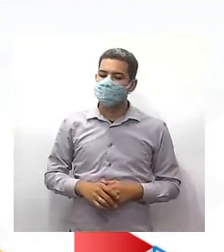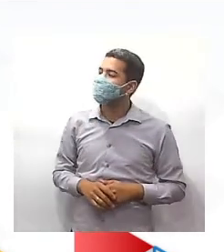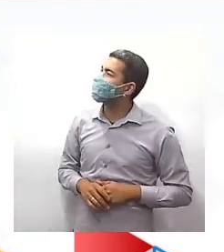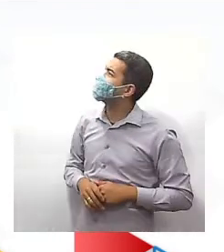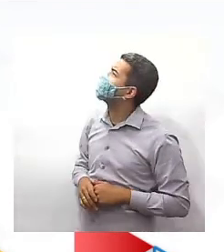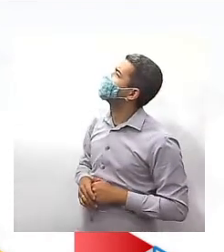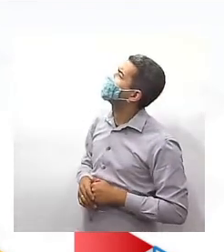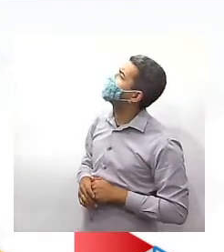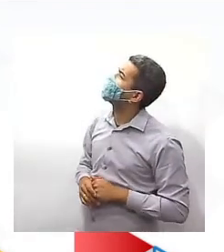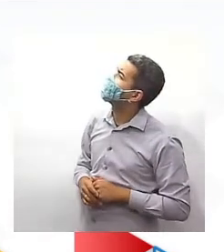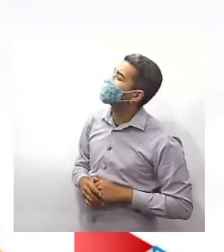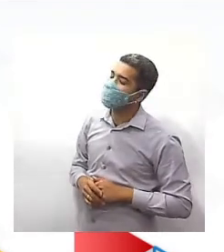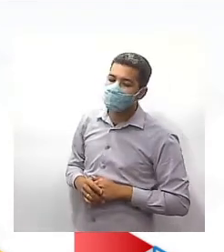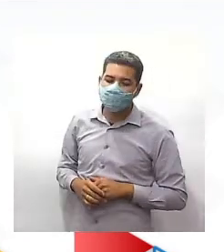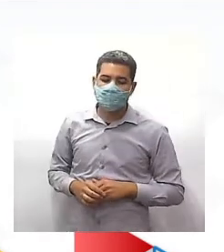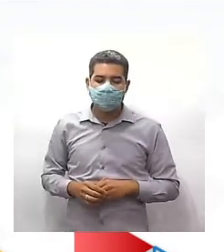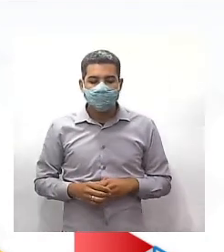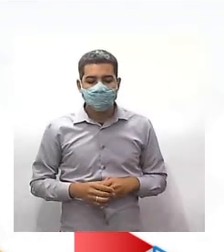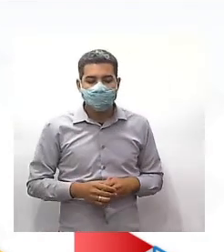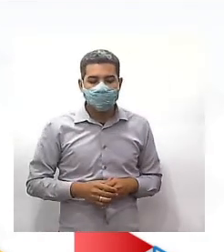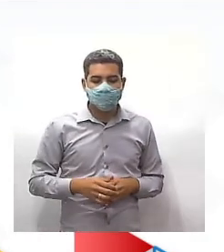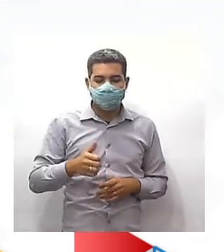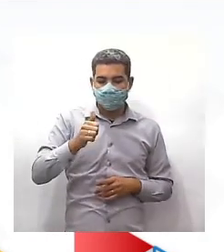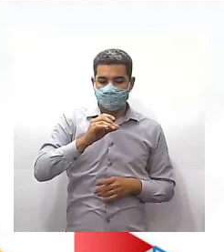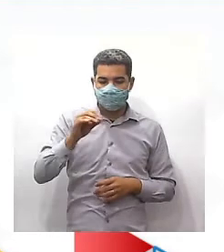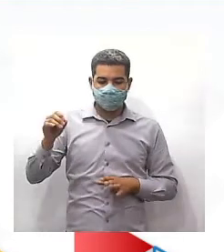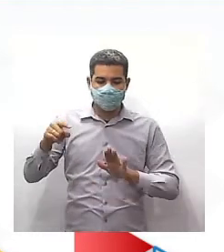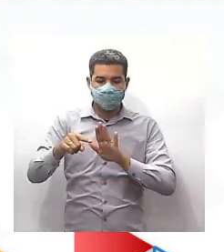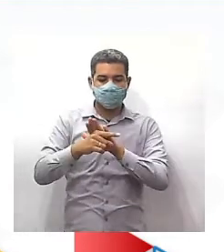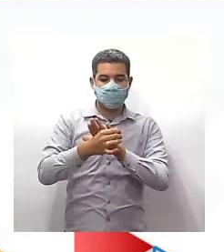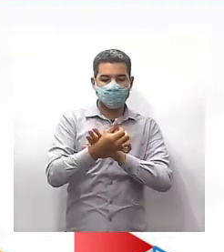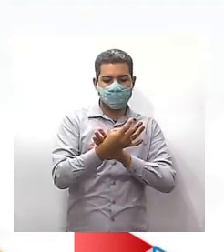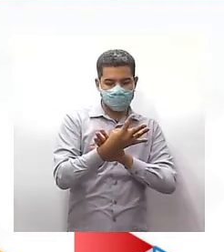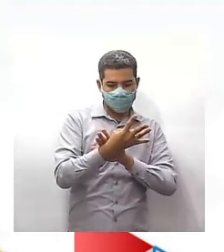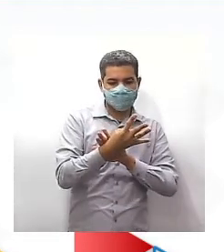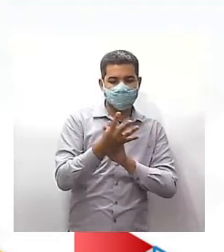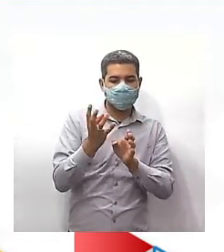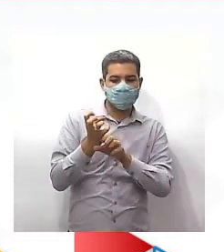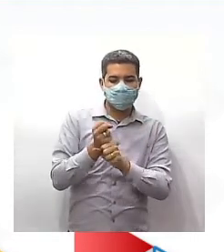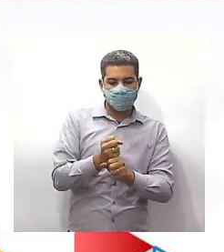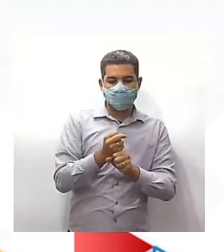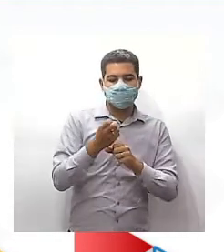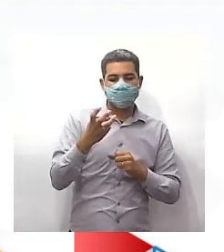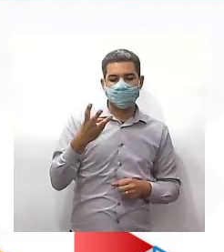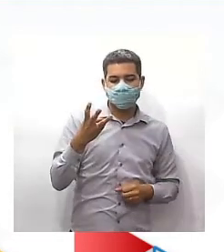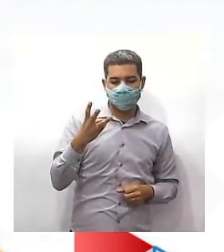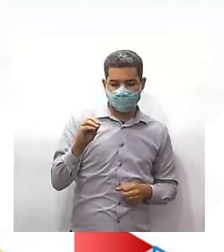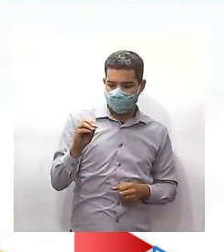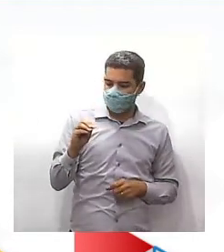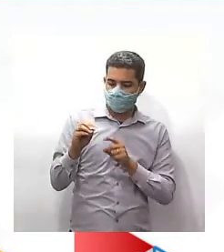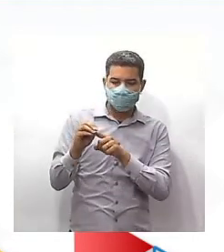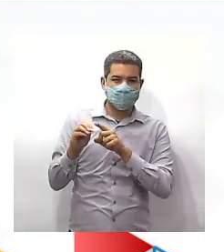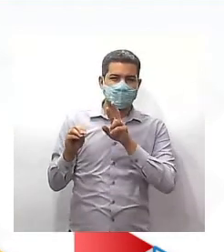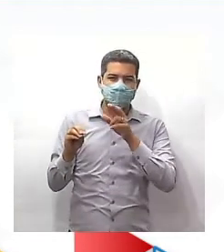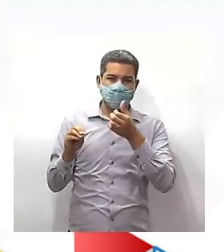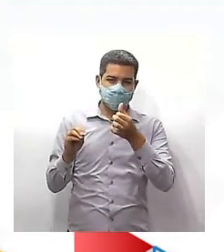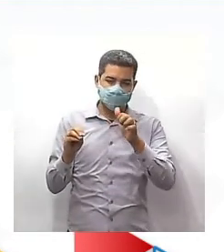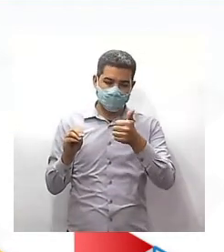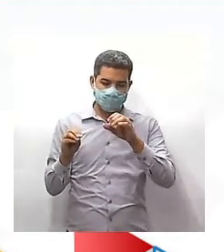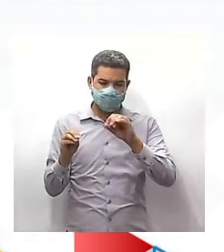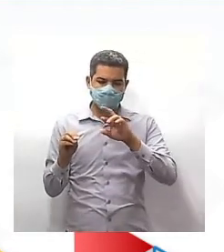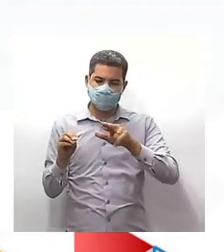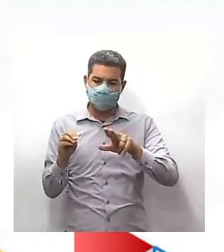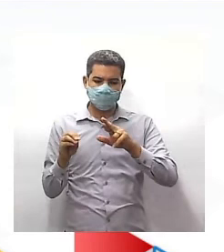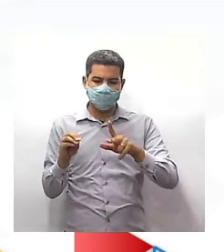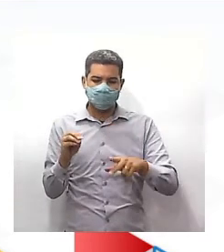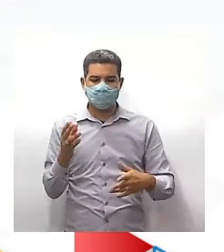10, 640, tá bem claro. Das 100 menos 64, 30 deram notas diferentes de 10. E aí a média foi